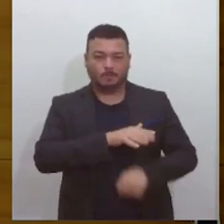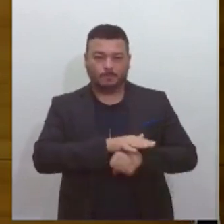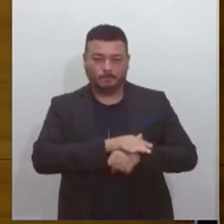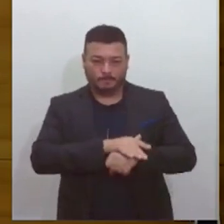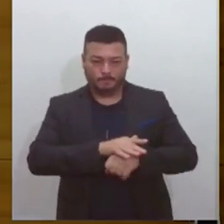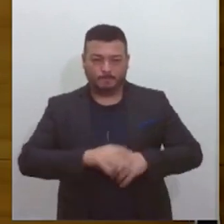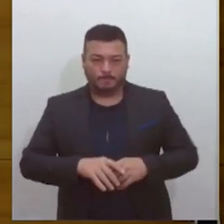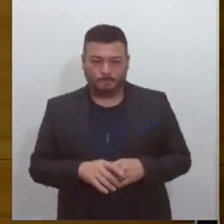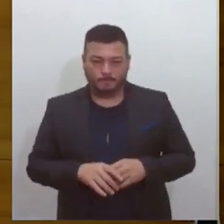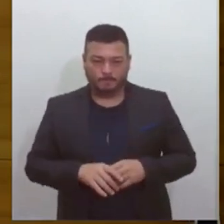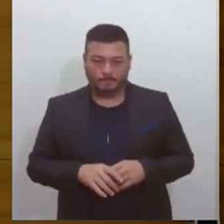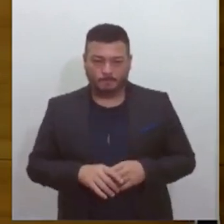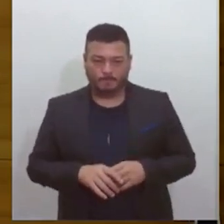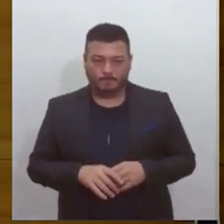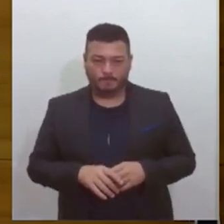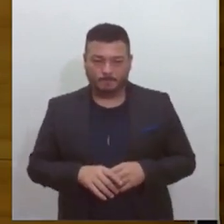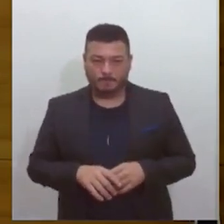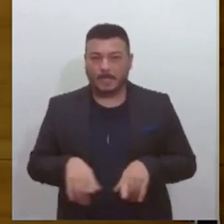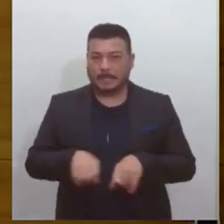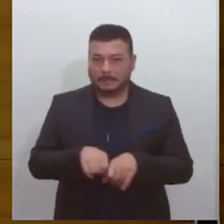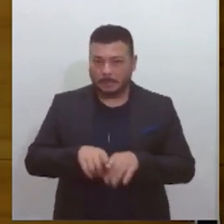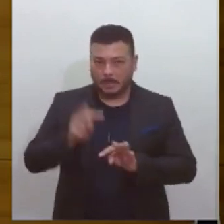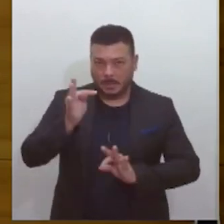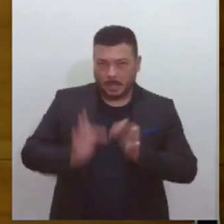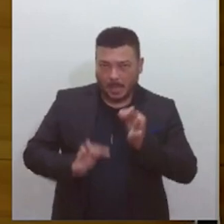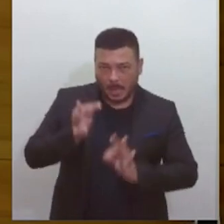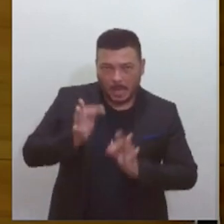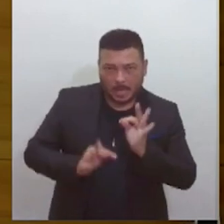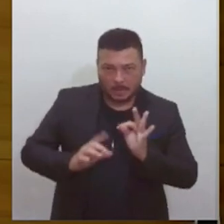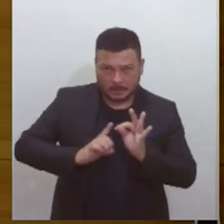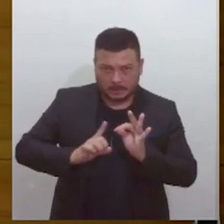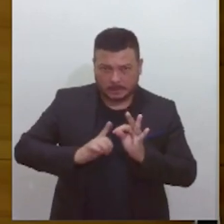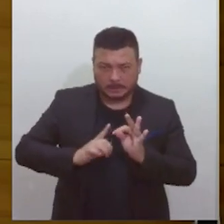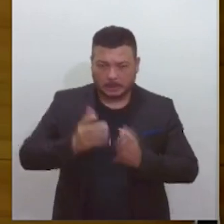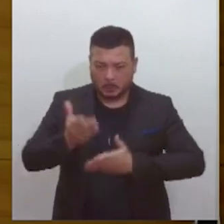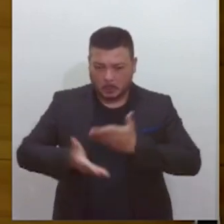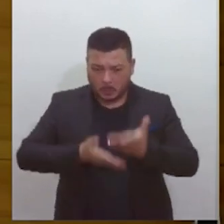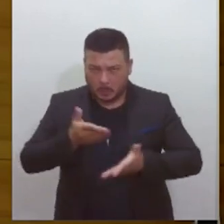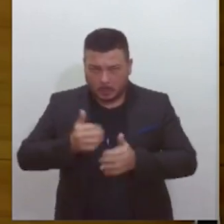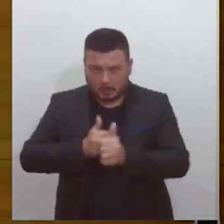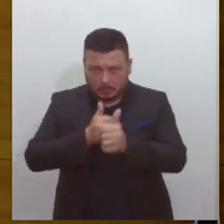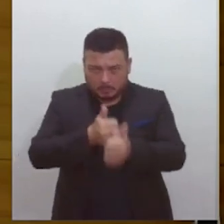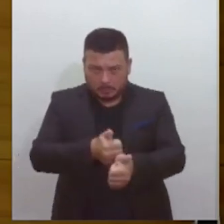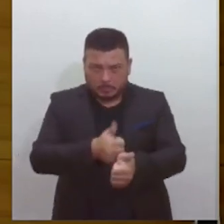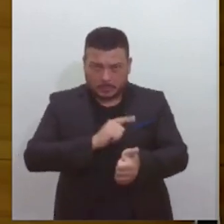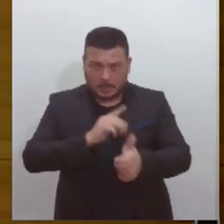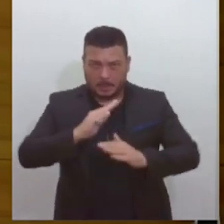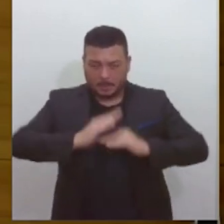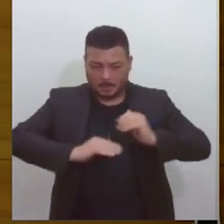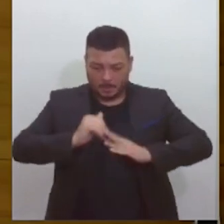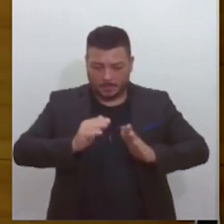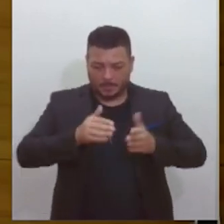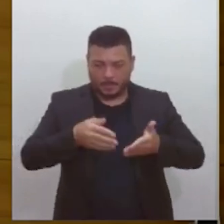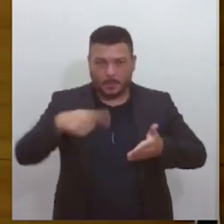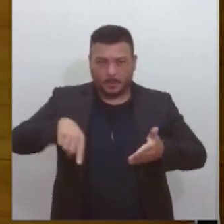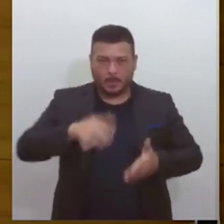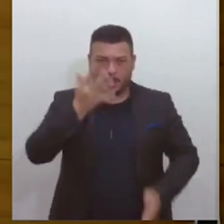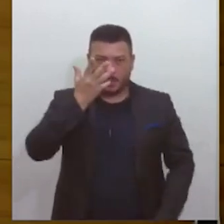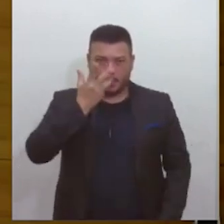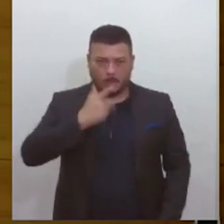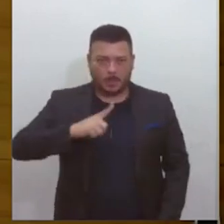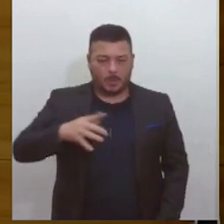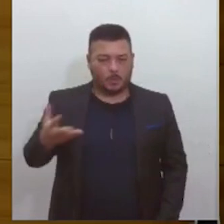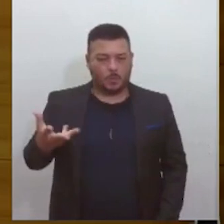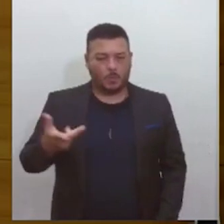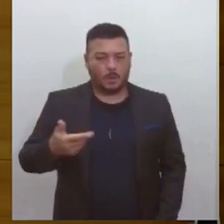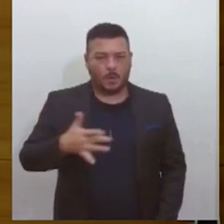Mas existe tratamento, existe acompanhamento especializado e que essas crianças elas podem sim desfrutar de uma qualidade de vida melhor